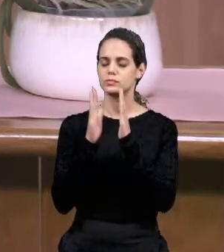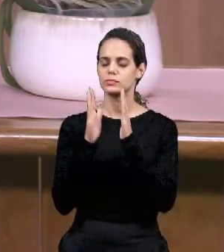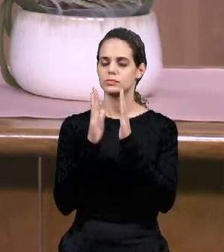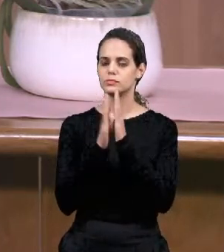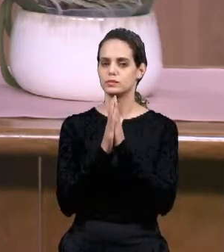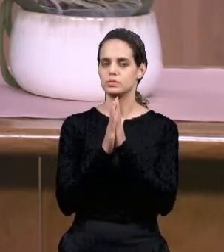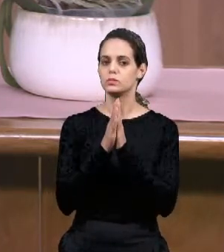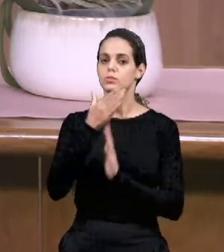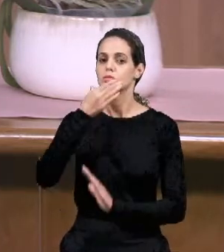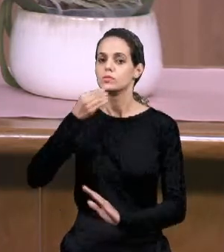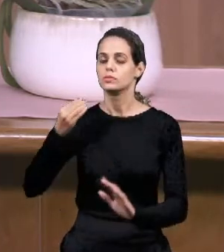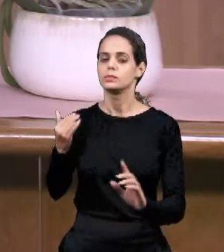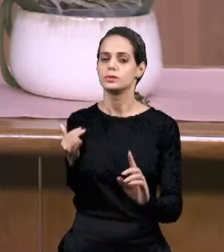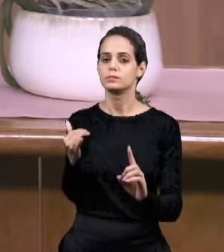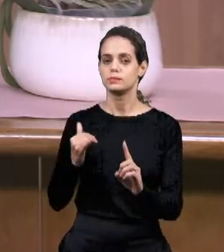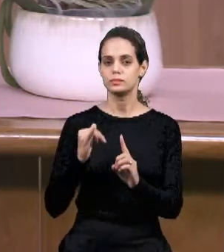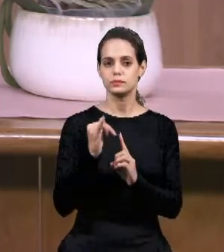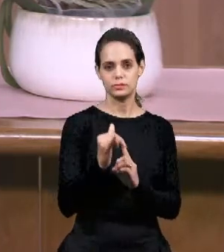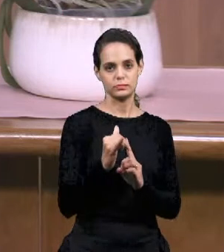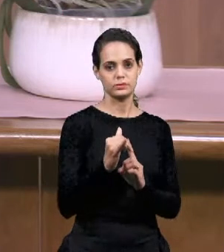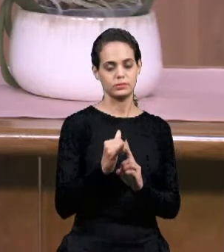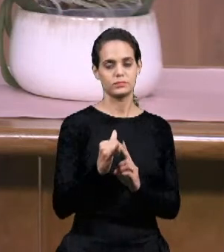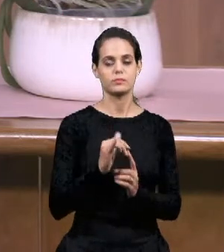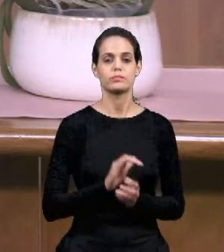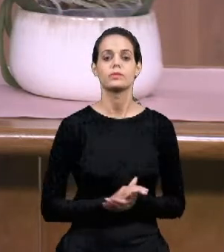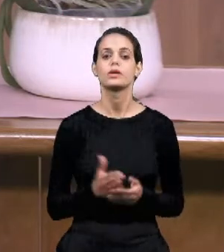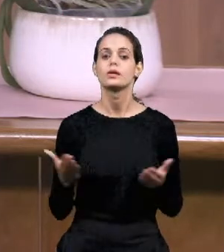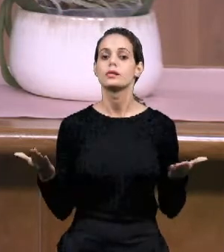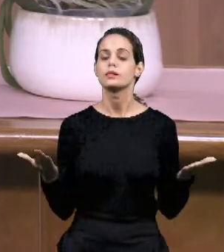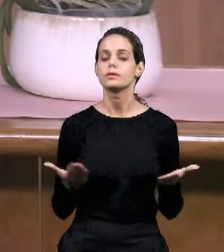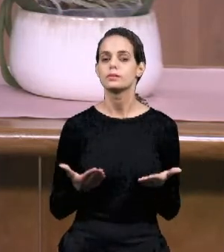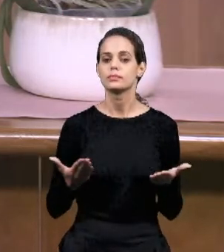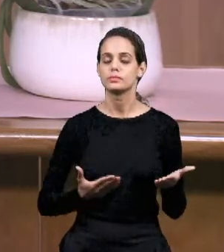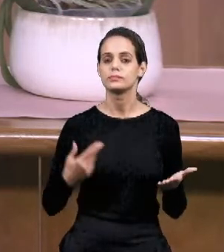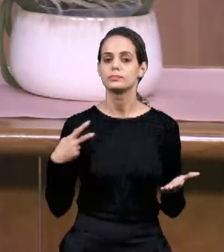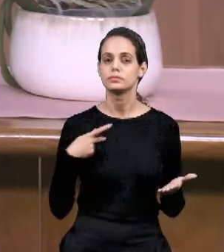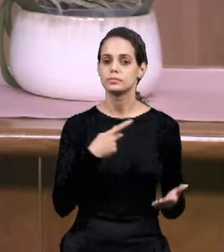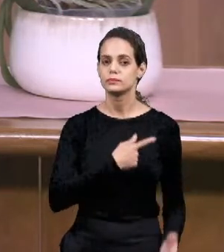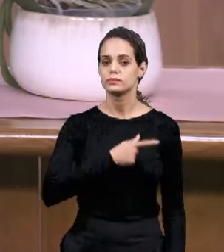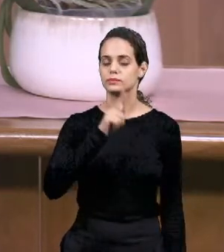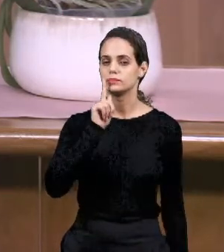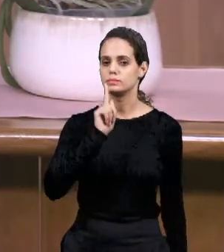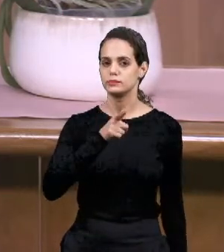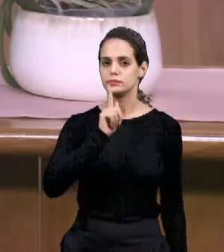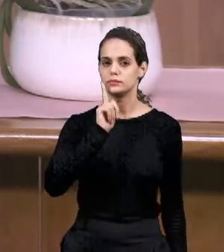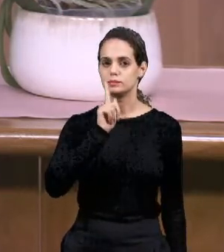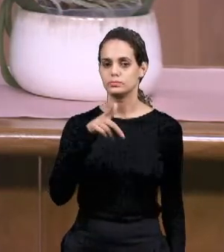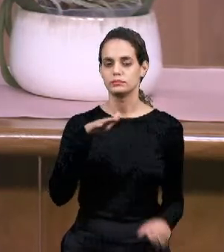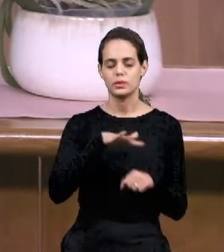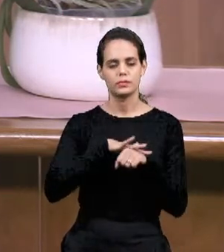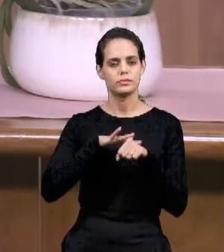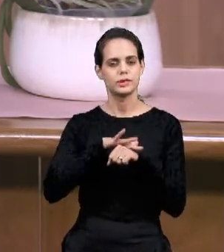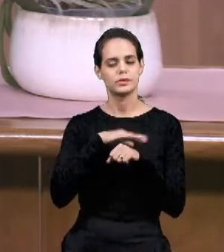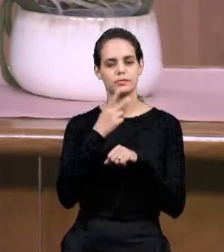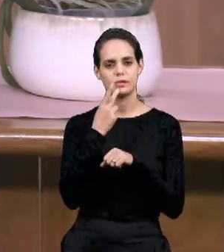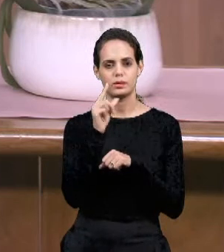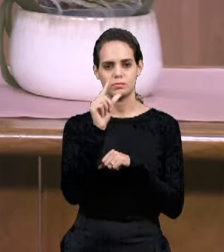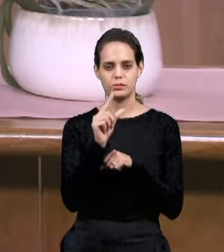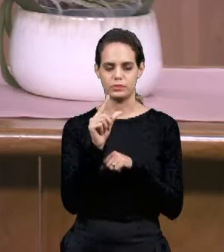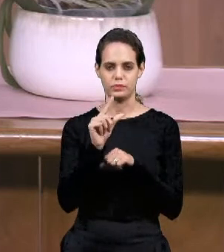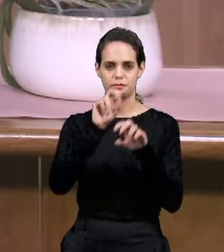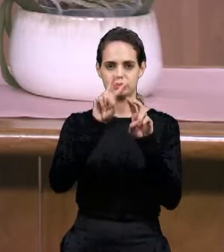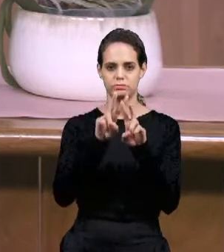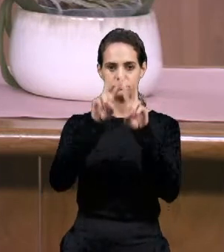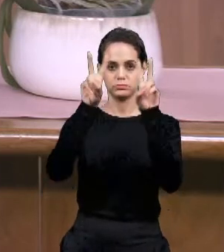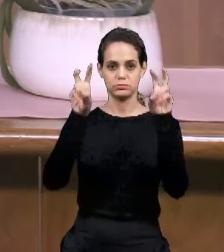do profeta. E nós vamos agora passar para o pastor Gedeuti, ele vai nos trazer, falar conosco um pouco sobre esse assunto. Nós vamos